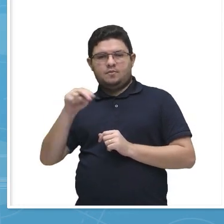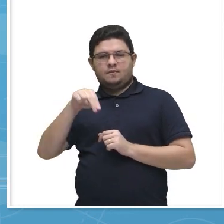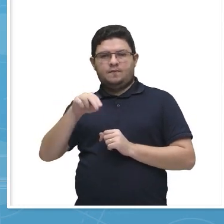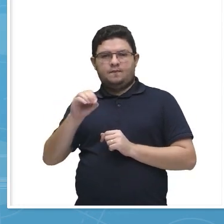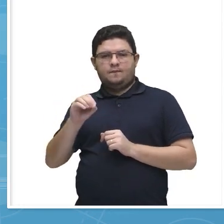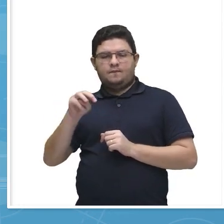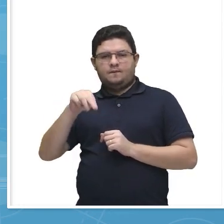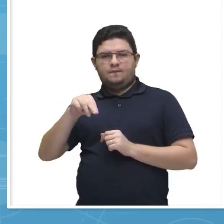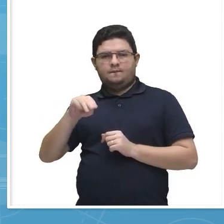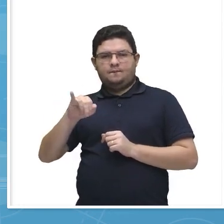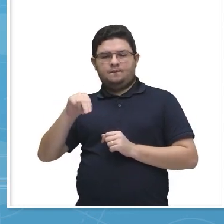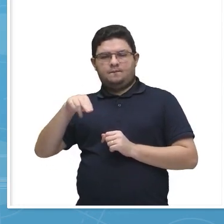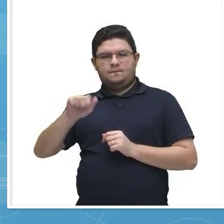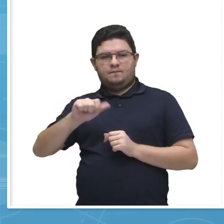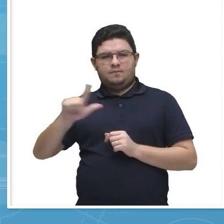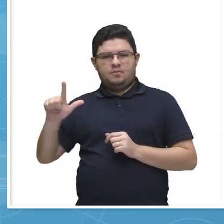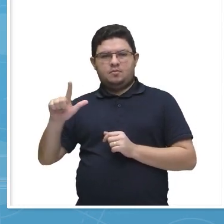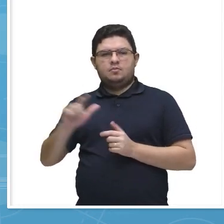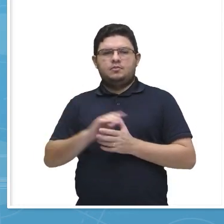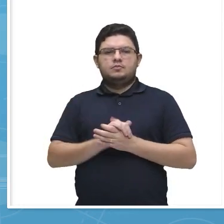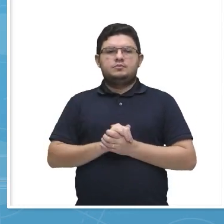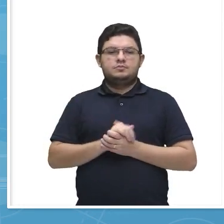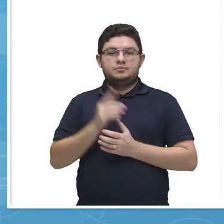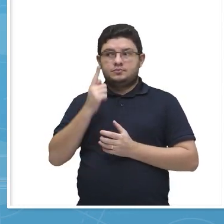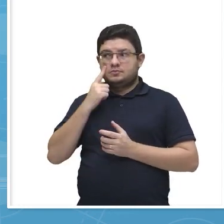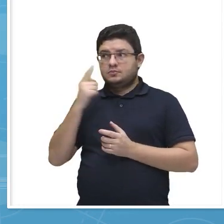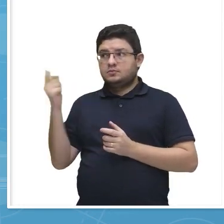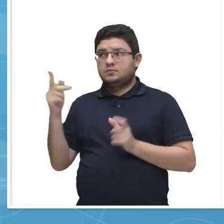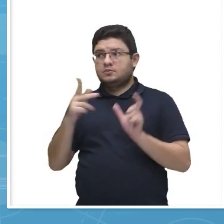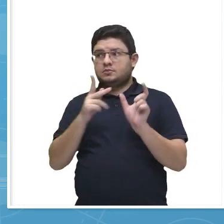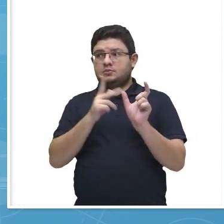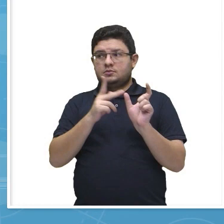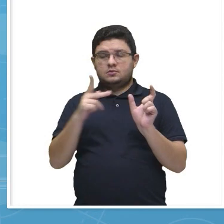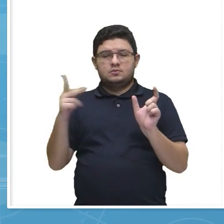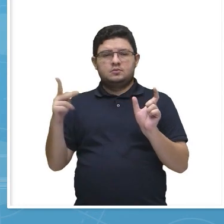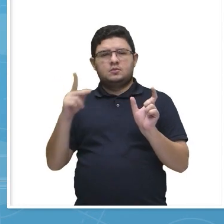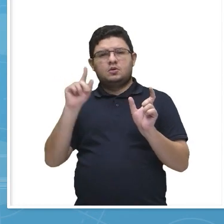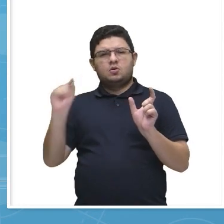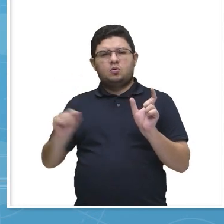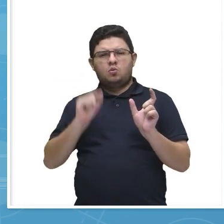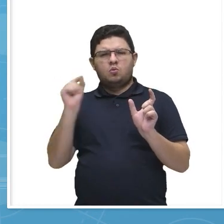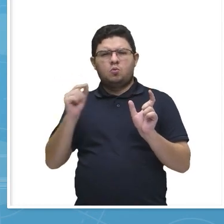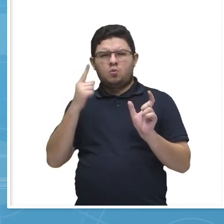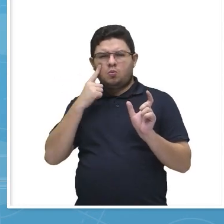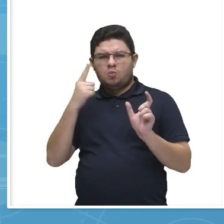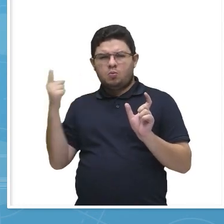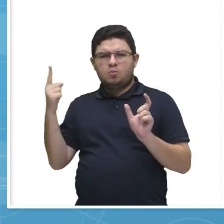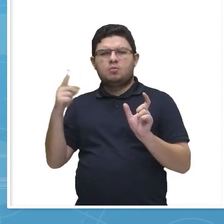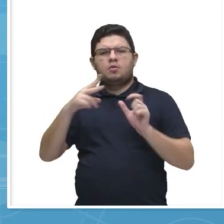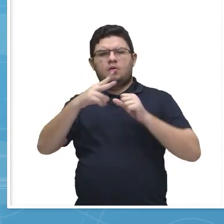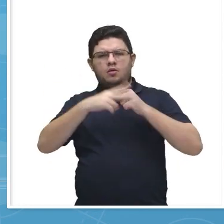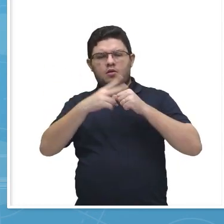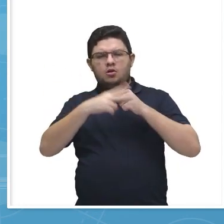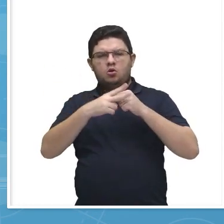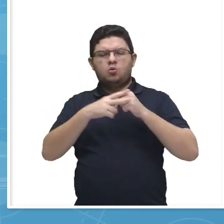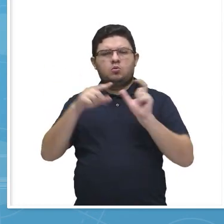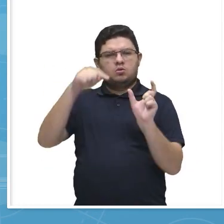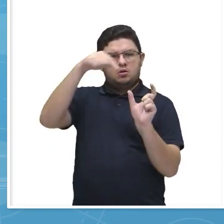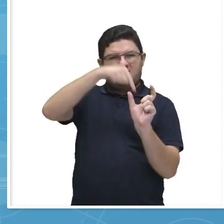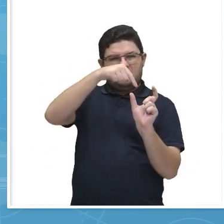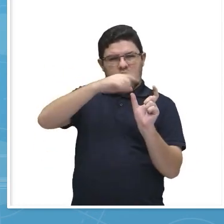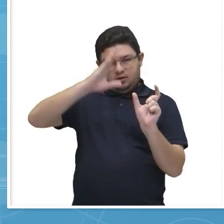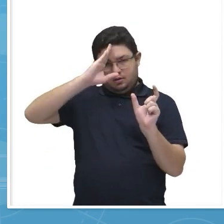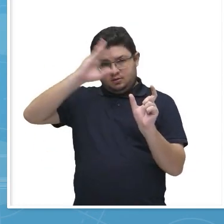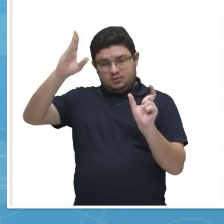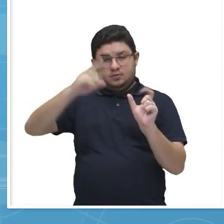predicado verbal é aquele que seu núcleo é constituído por um verbo. Ou seja, já afirmamos isso, o verbo